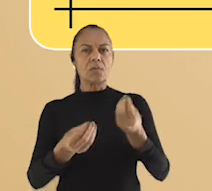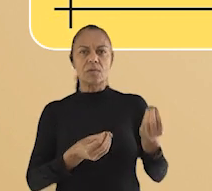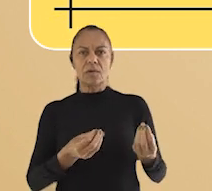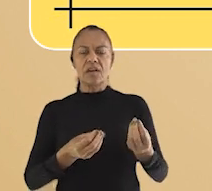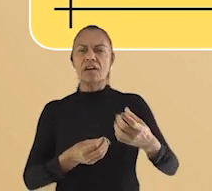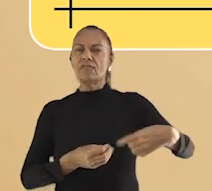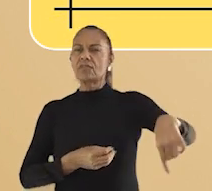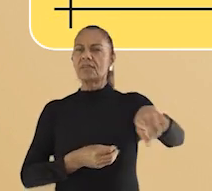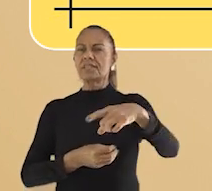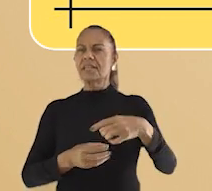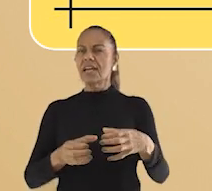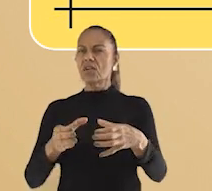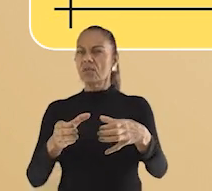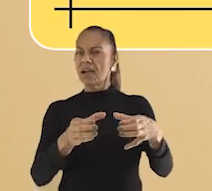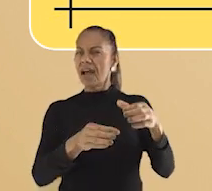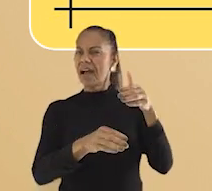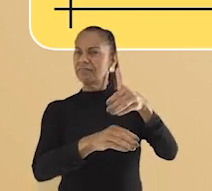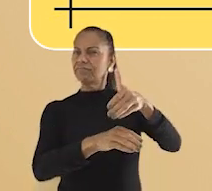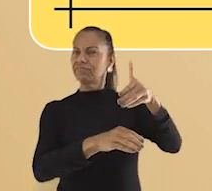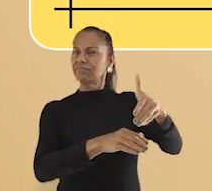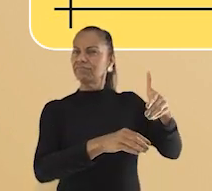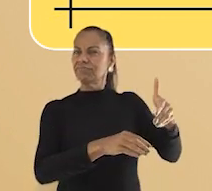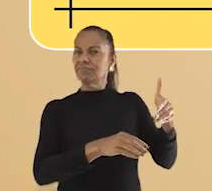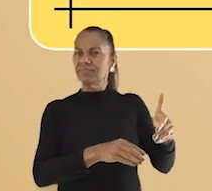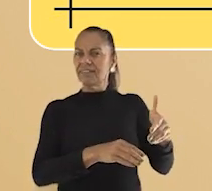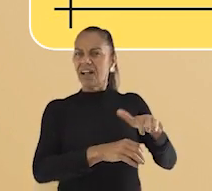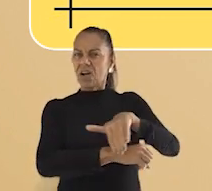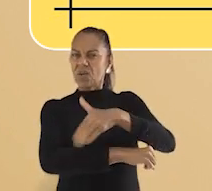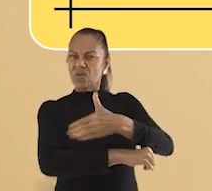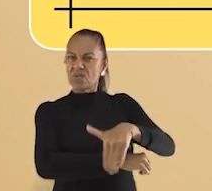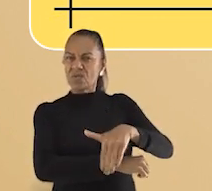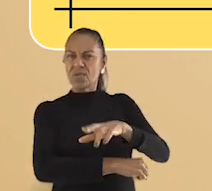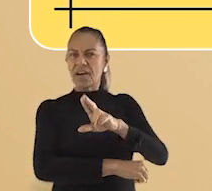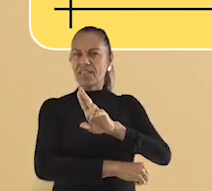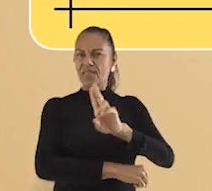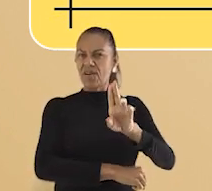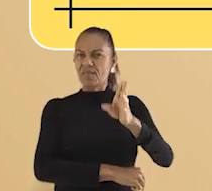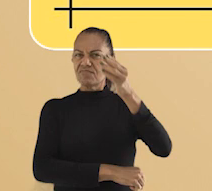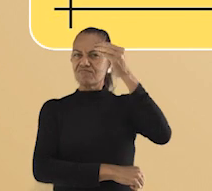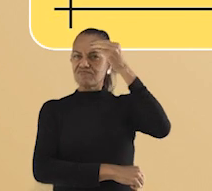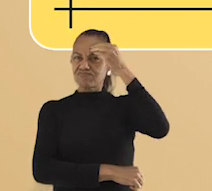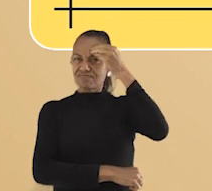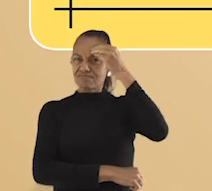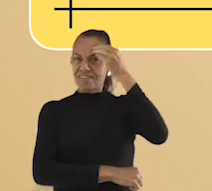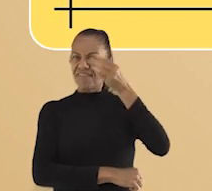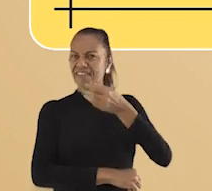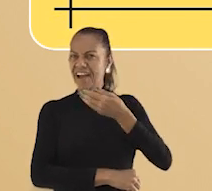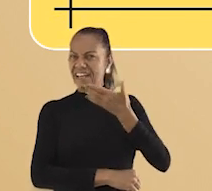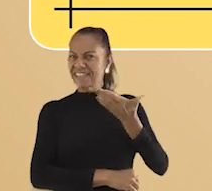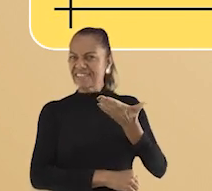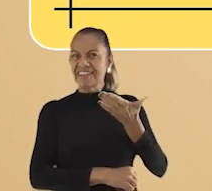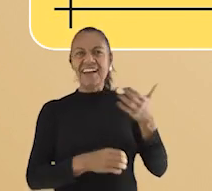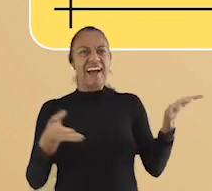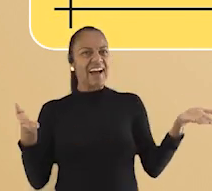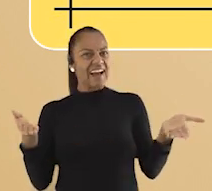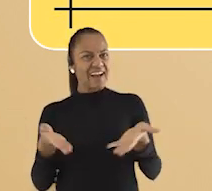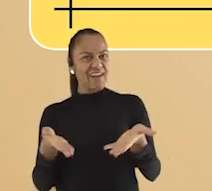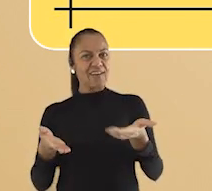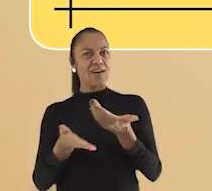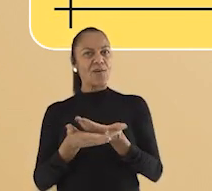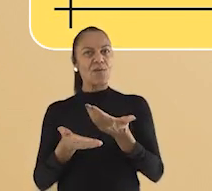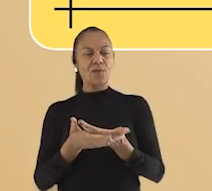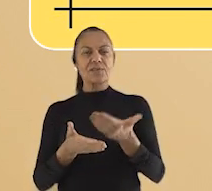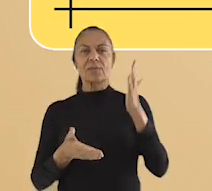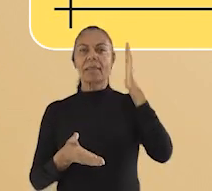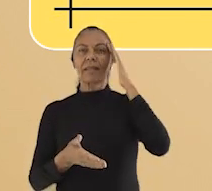lugares? Você tem facilidade de lembrar nomes de ruas e endereços? Na aula de hoje, vamos entender como as